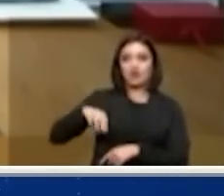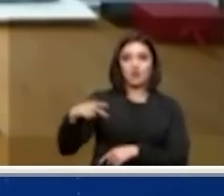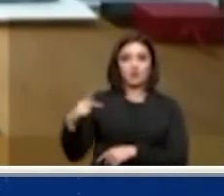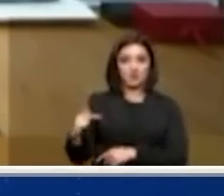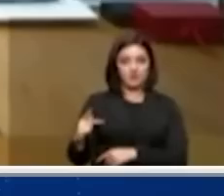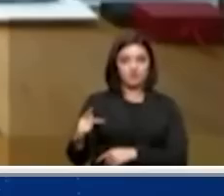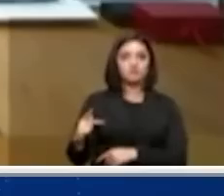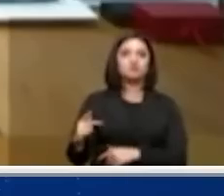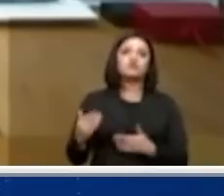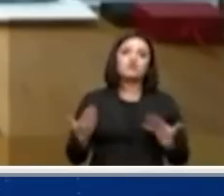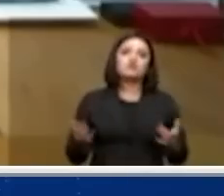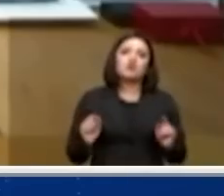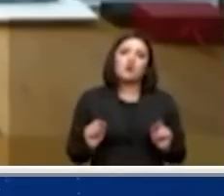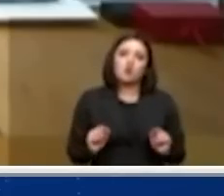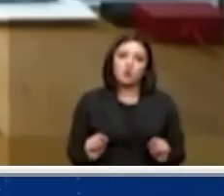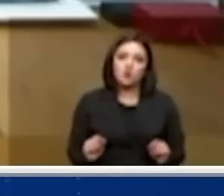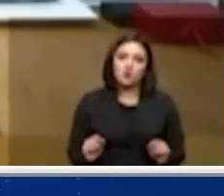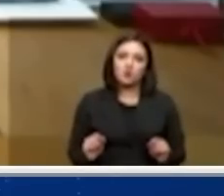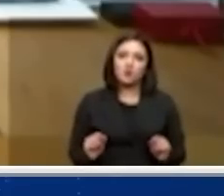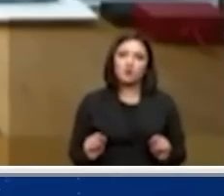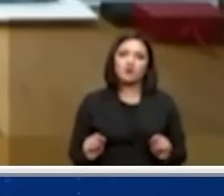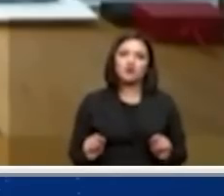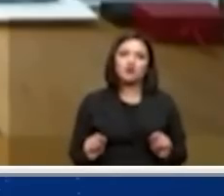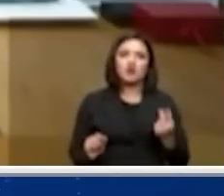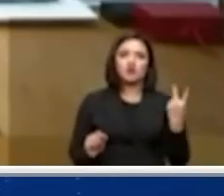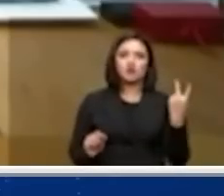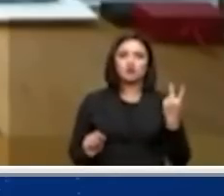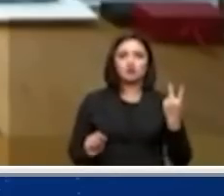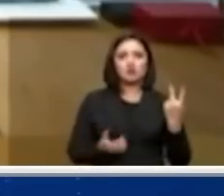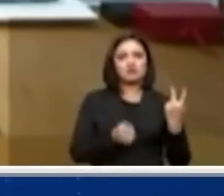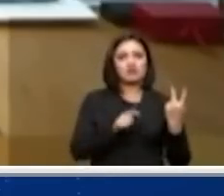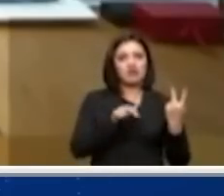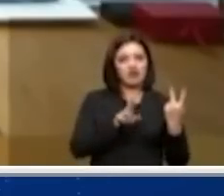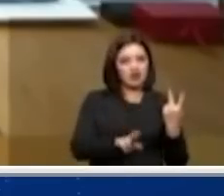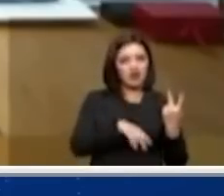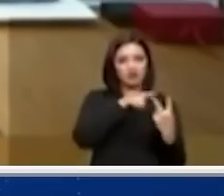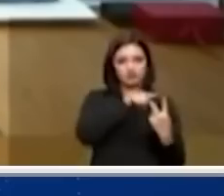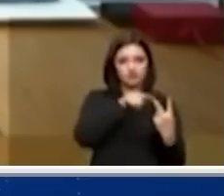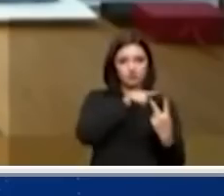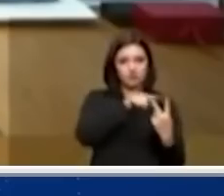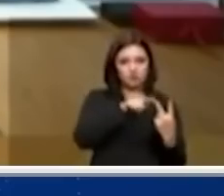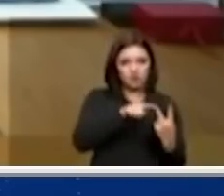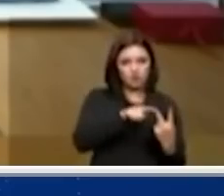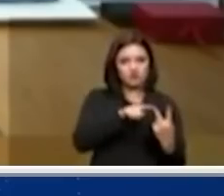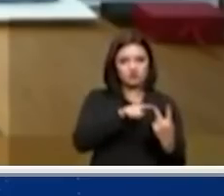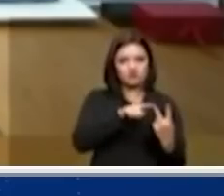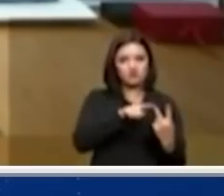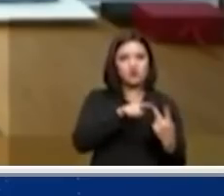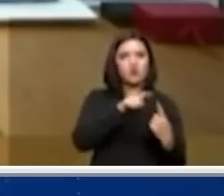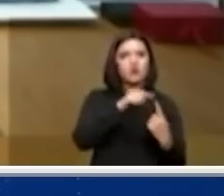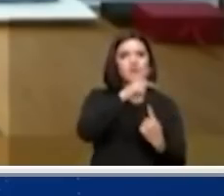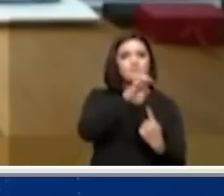simplesmente eles vão dizer que não gostam disso e preferiam ver o poder de exato a polícia vai chover a